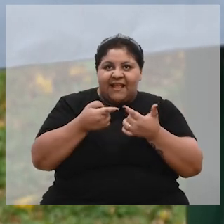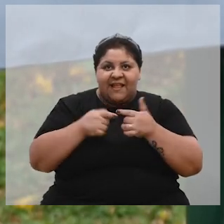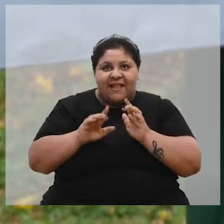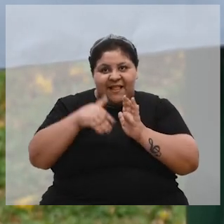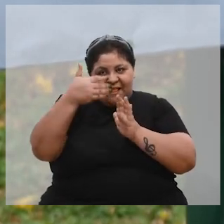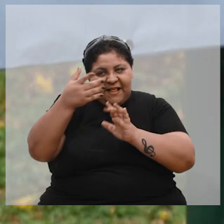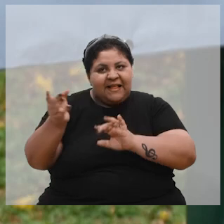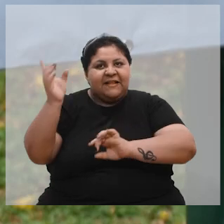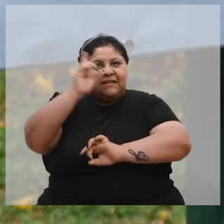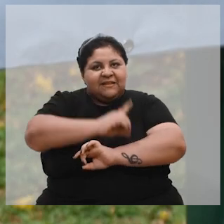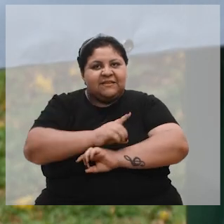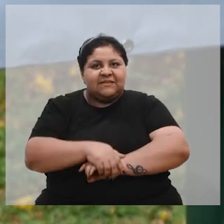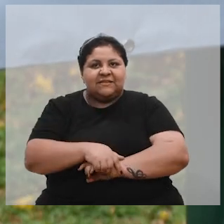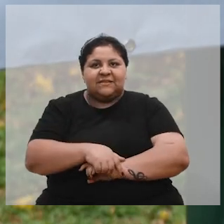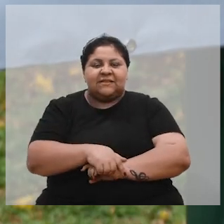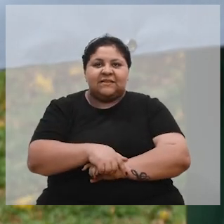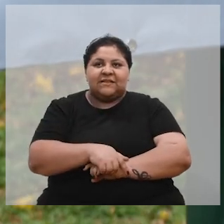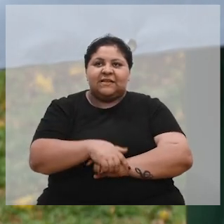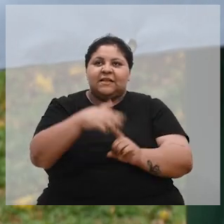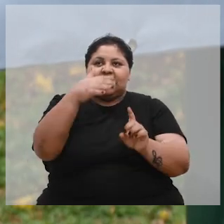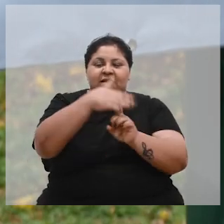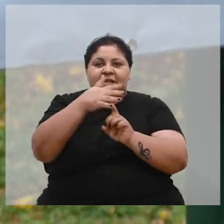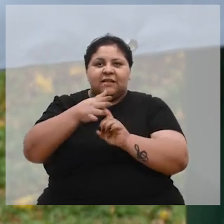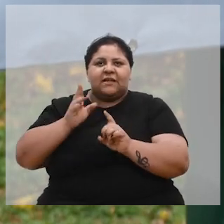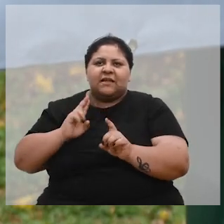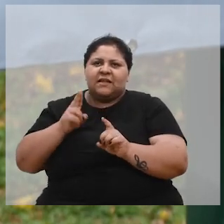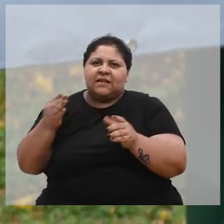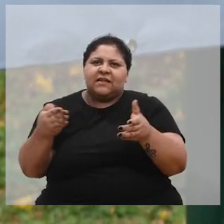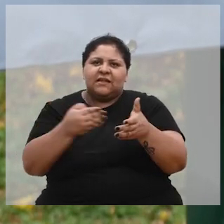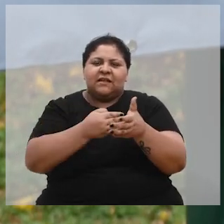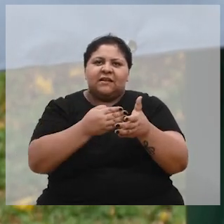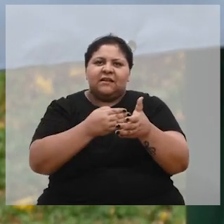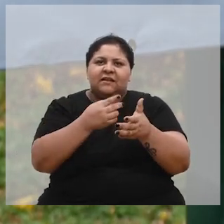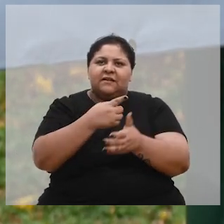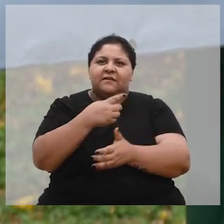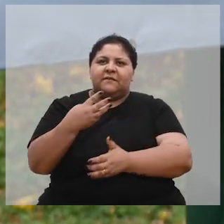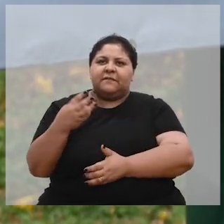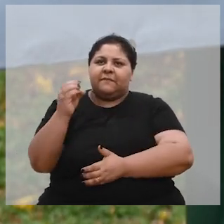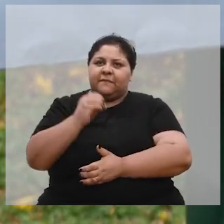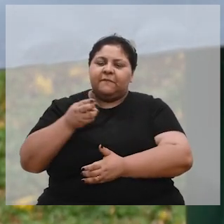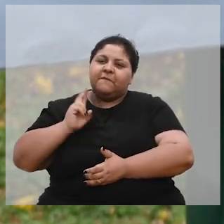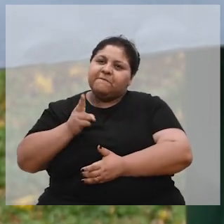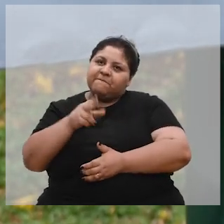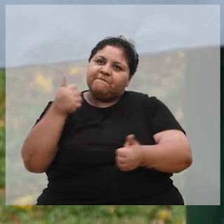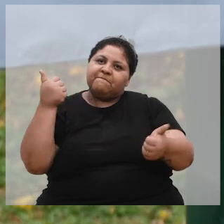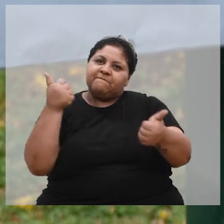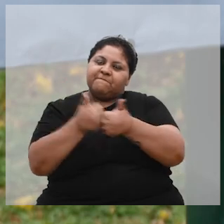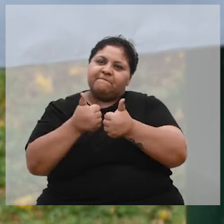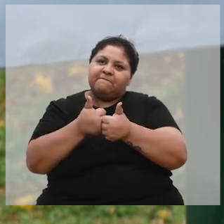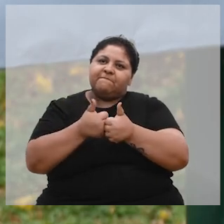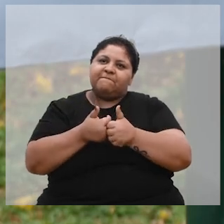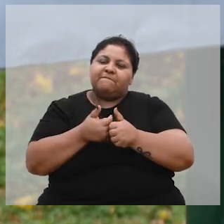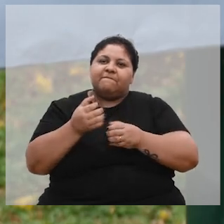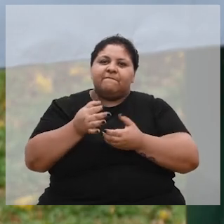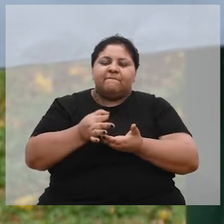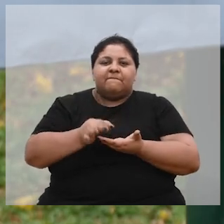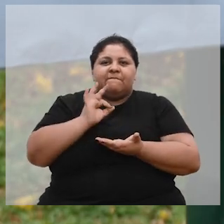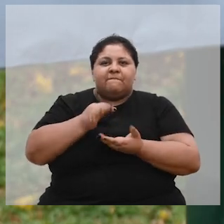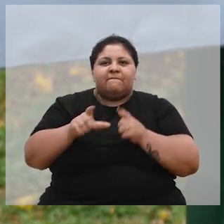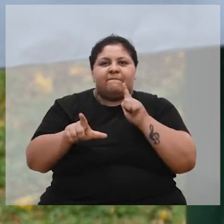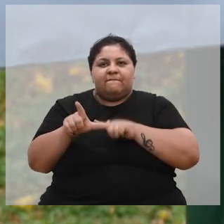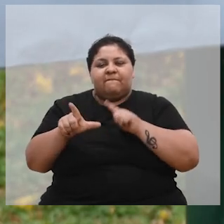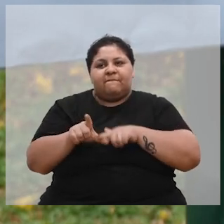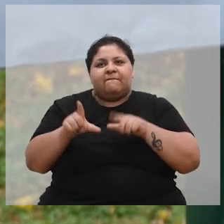agora imediatamente, mas também nos próximos dias, até porque a feira segue até 13 de outubro, então continuem conosco, Café com